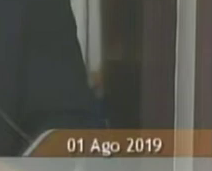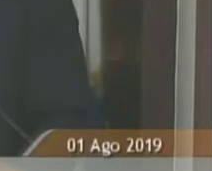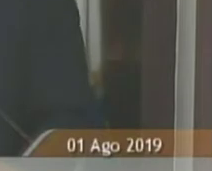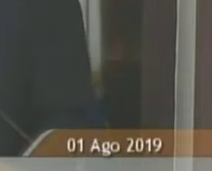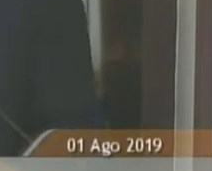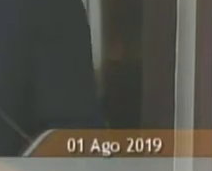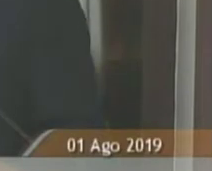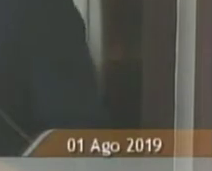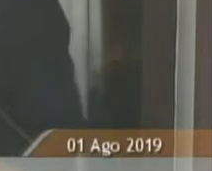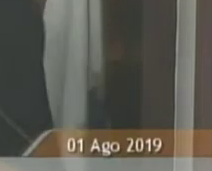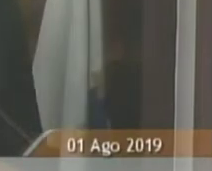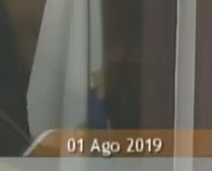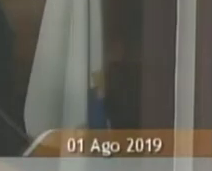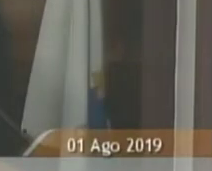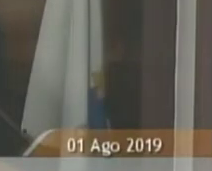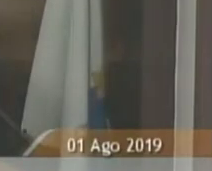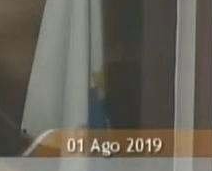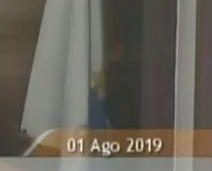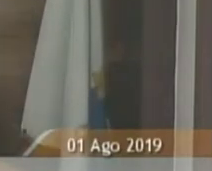19, 26.